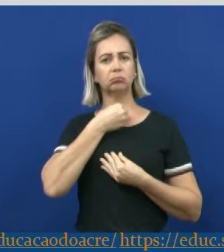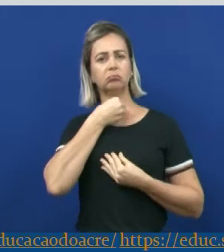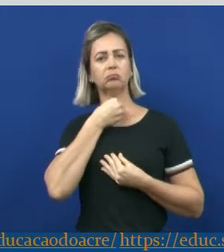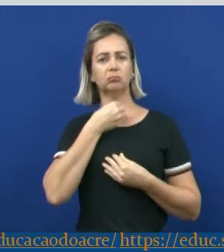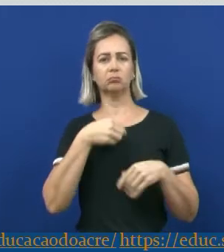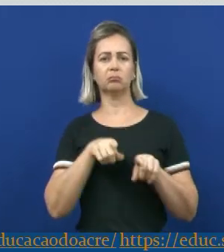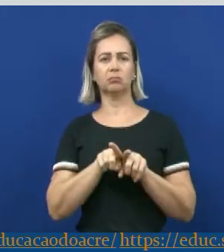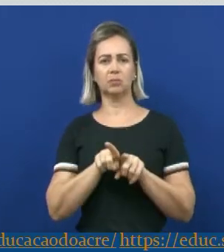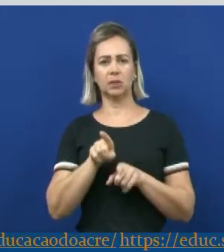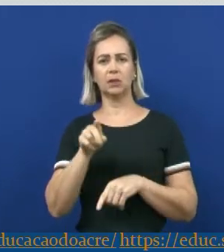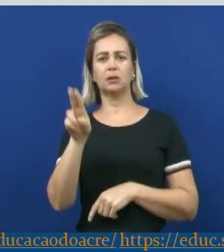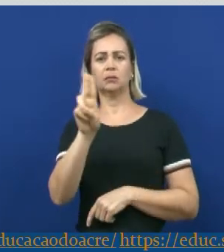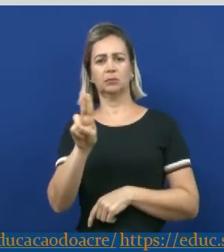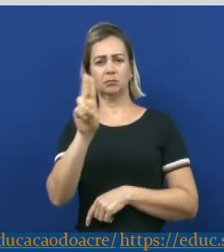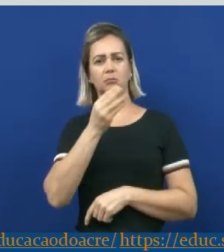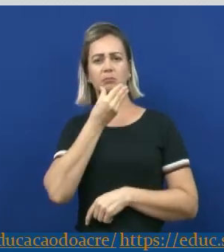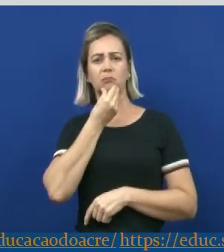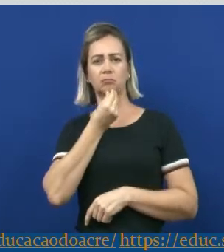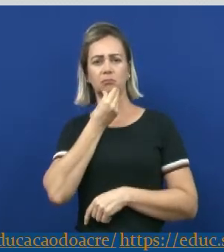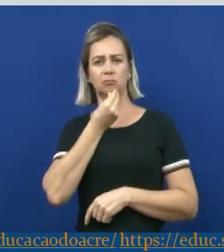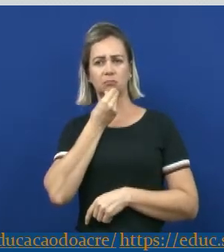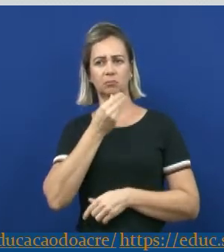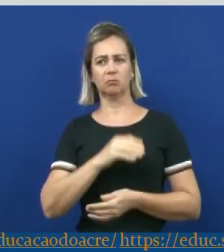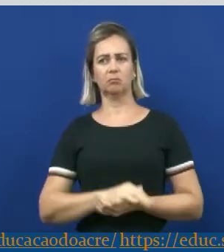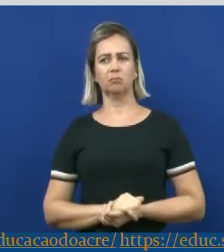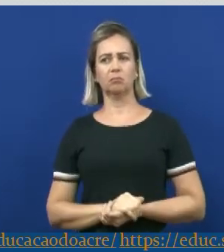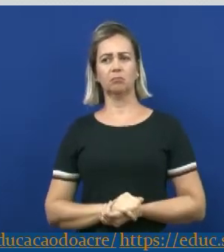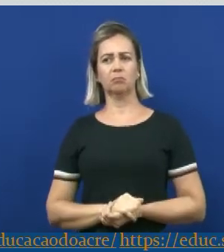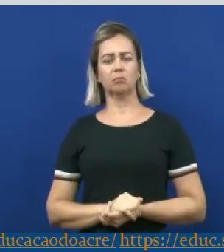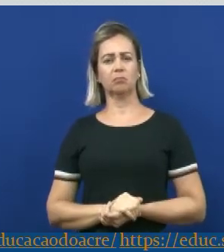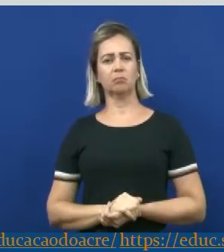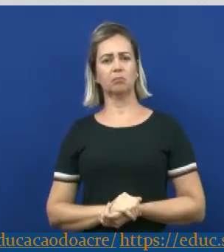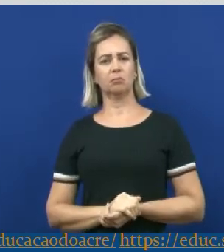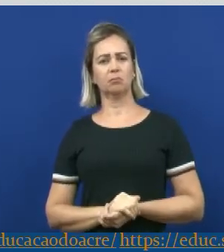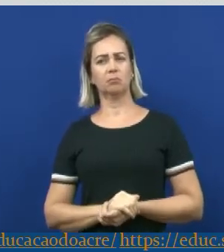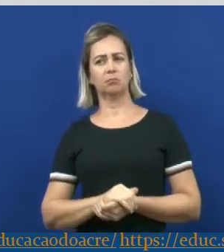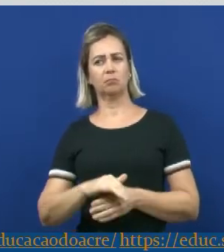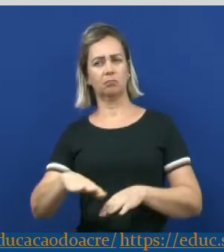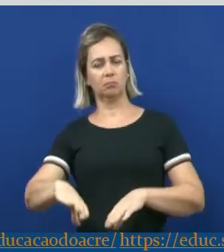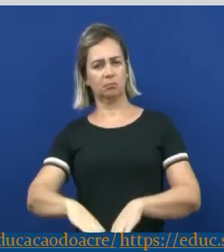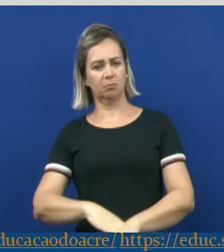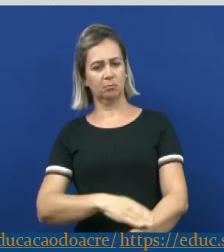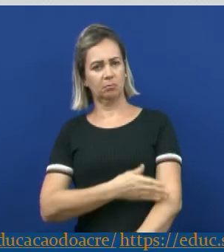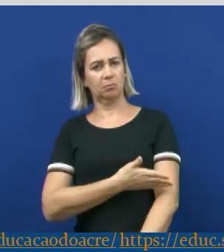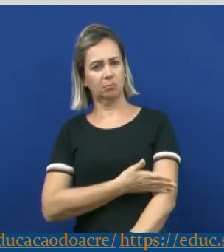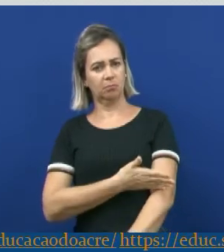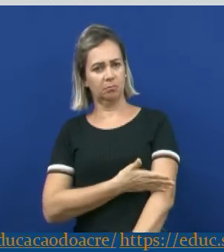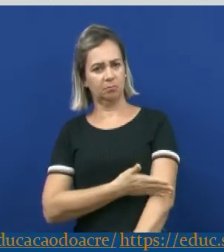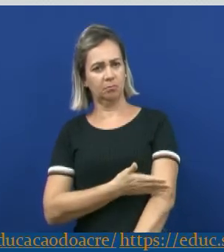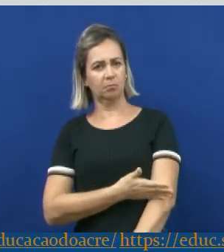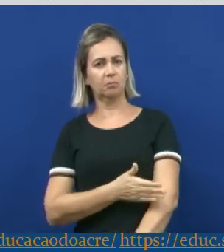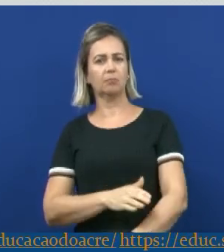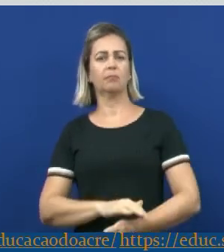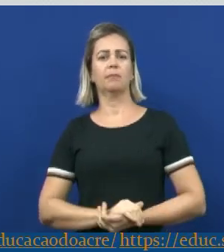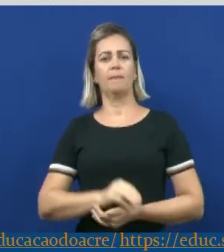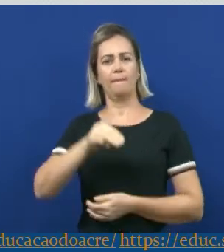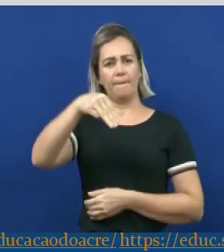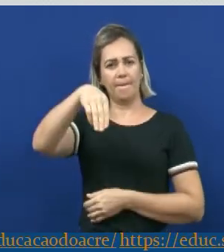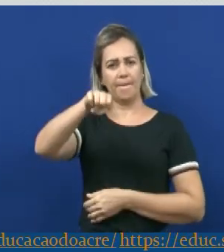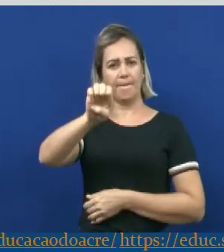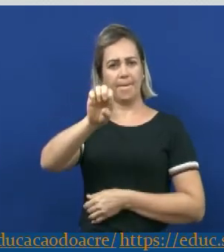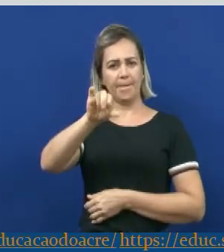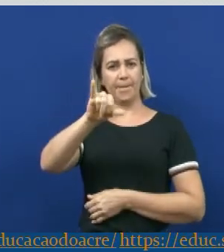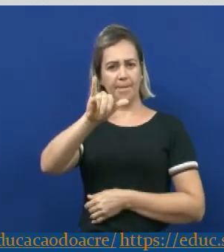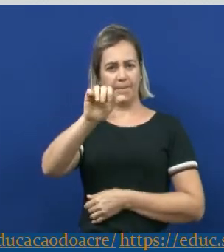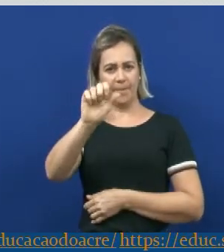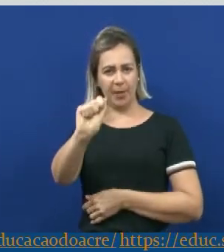também. Lleva unos calcetines, seriam o quê? Aquela peça por frio que a gente coloca no pé, os calcetines, a meia,